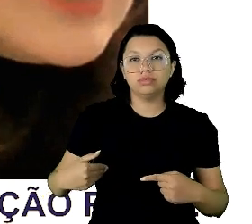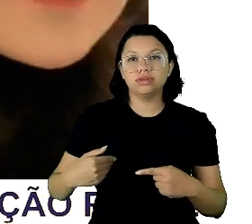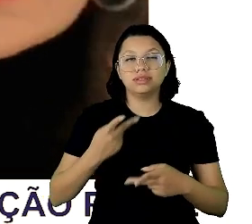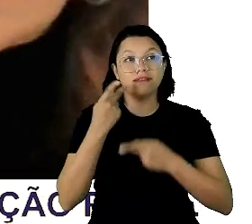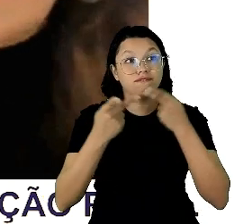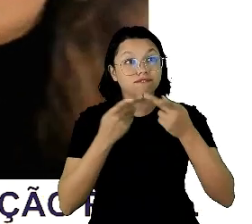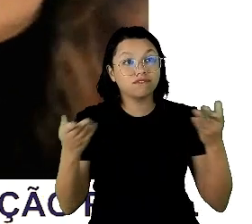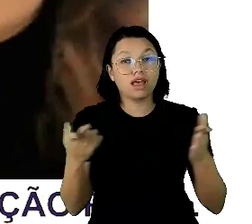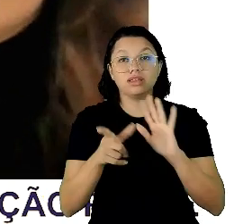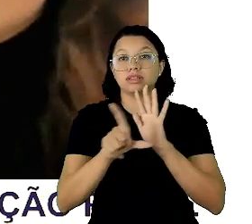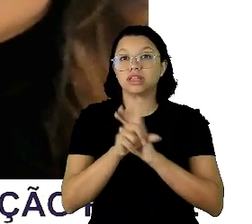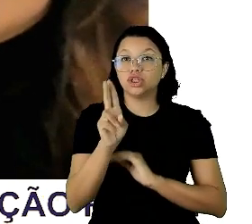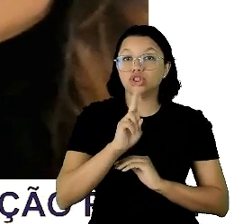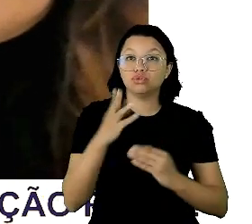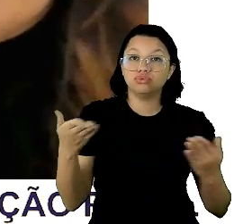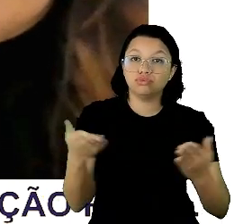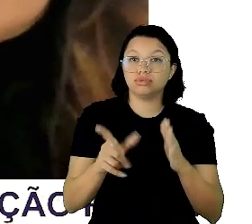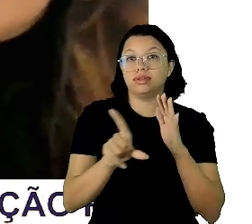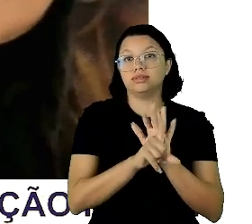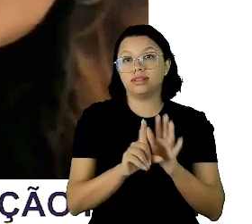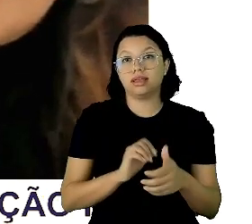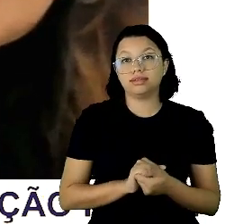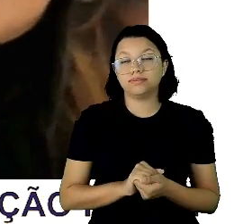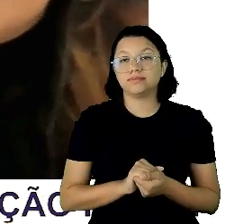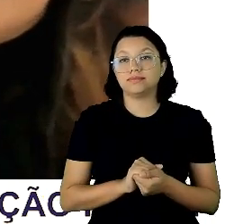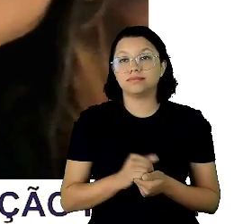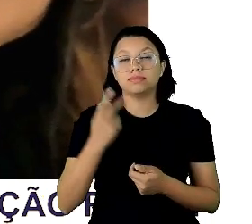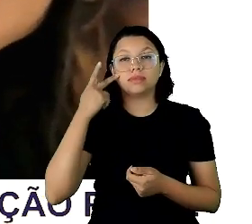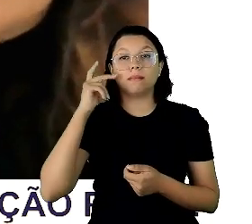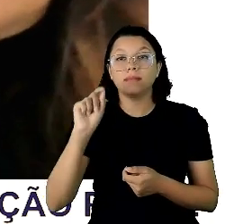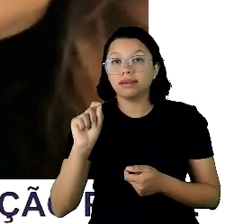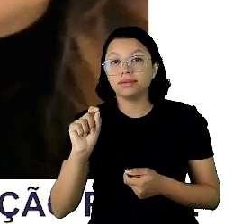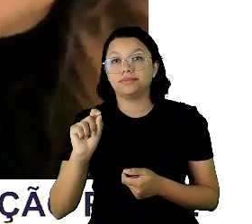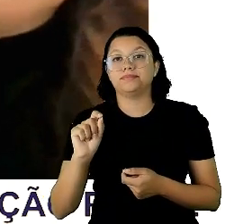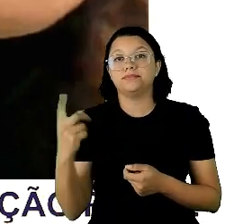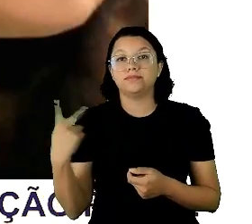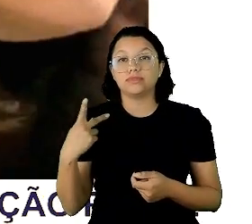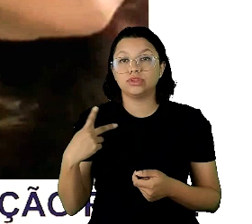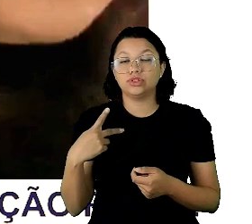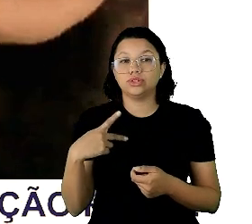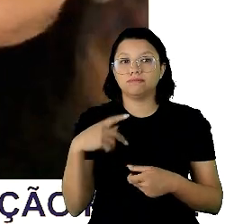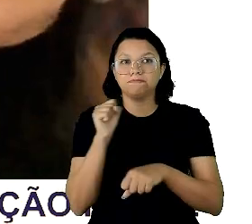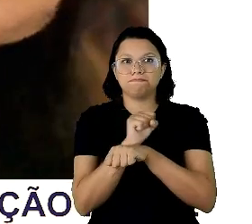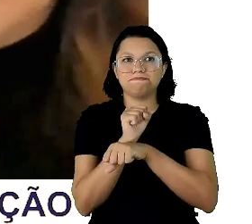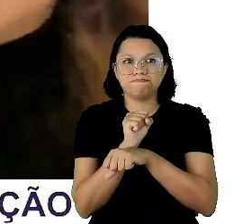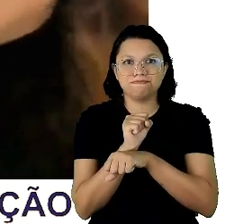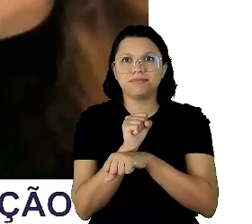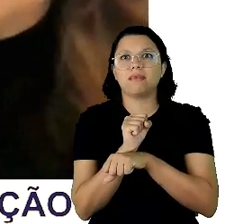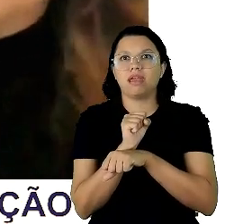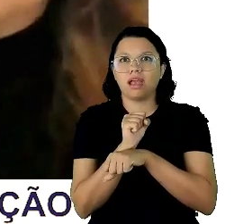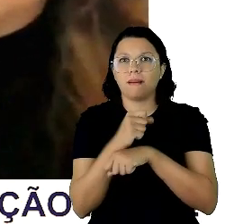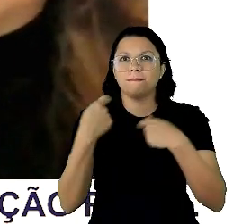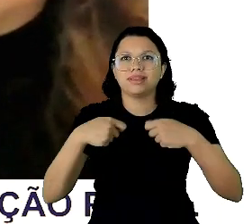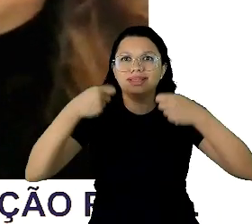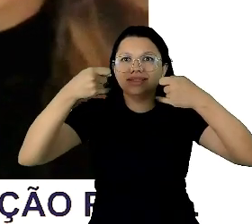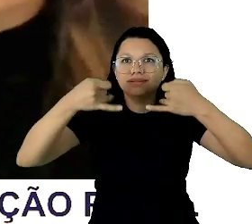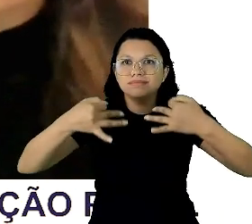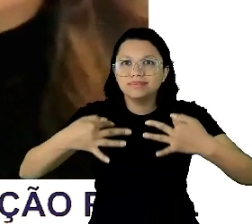que utilizem essa lei, para que a gente pare de ter que ficar explicando o óbvio,